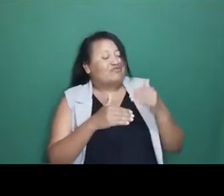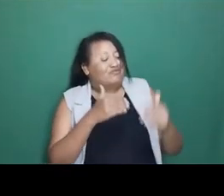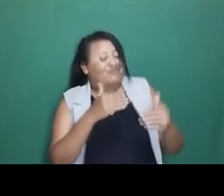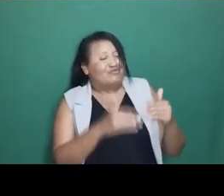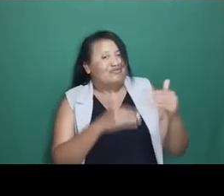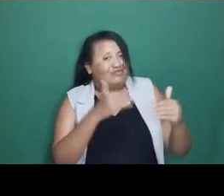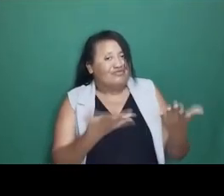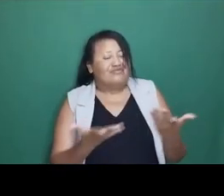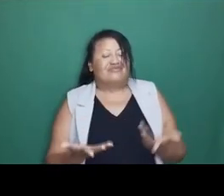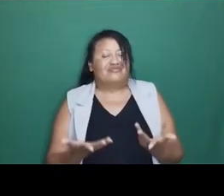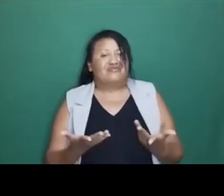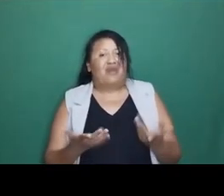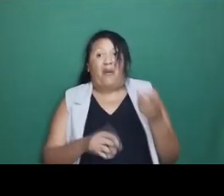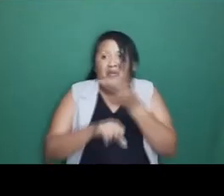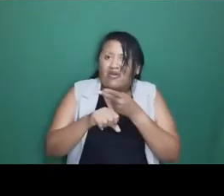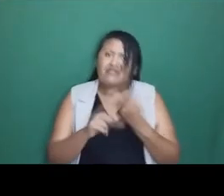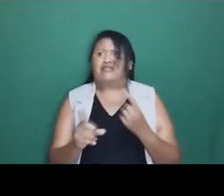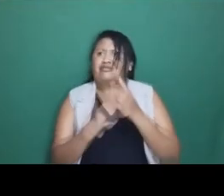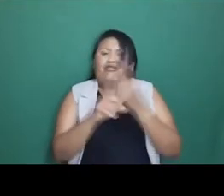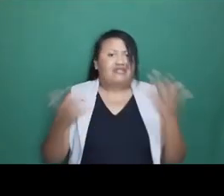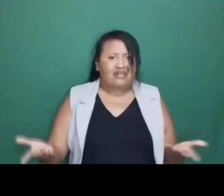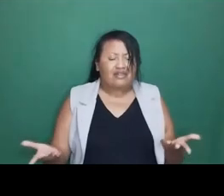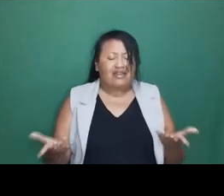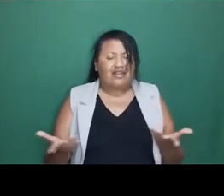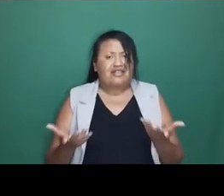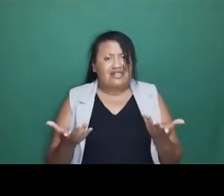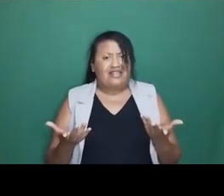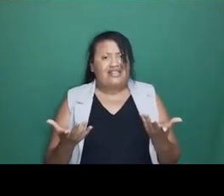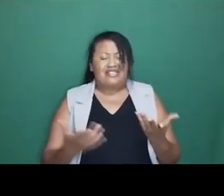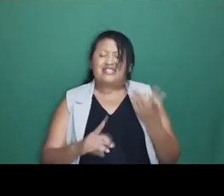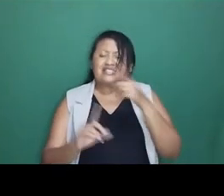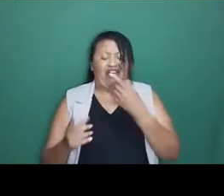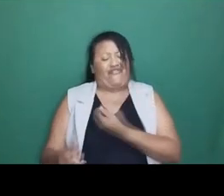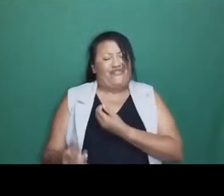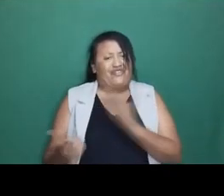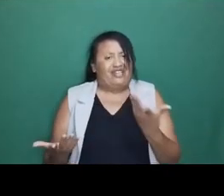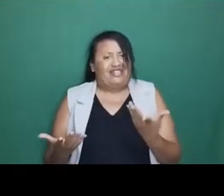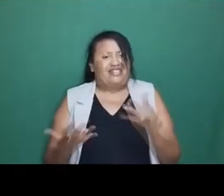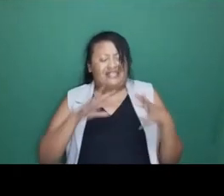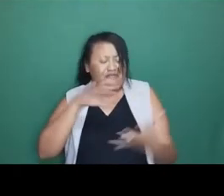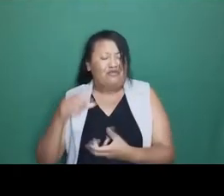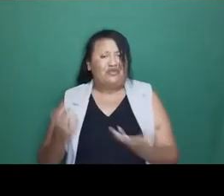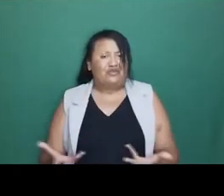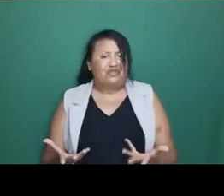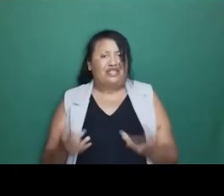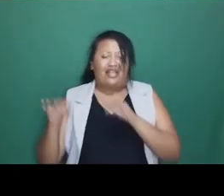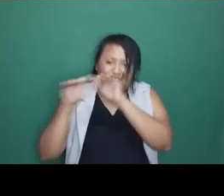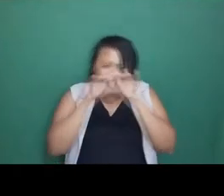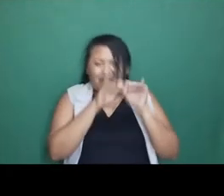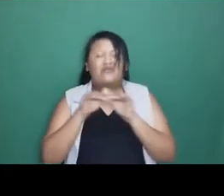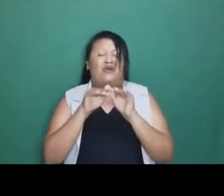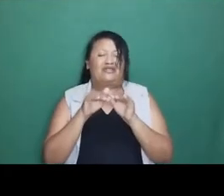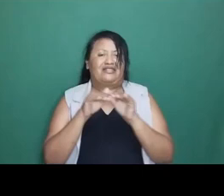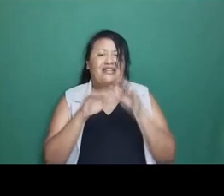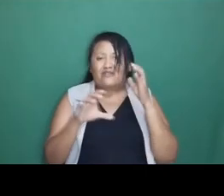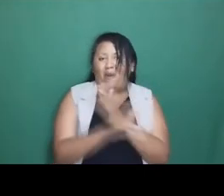para em busca desse desse estilo dessa vida dessa desse mundo de igualdade não